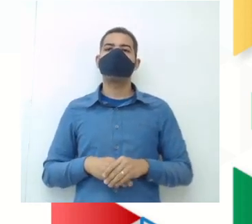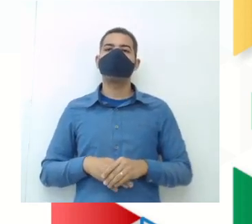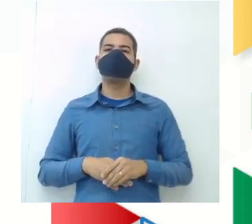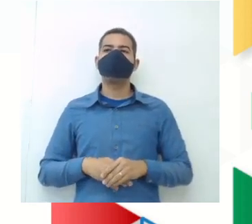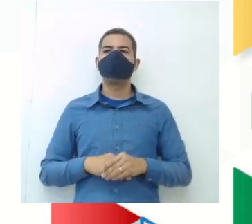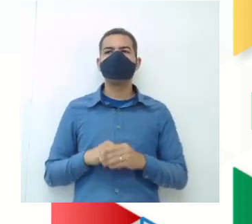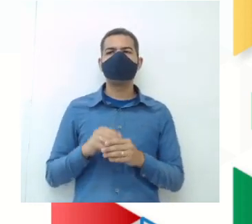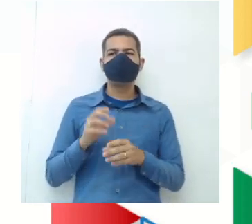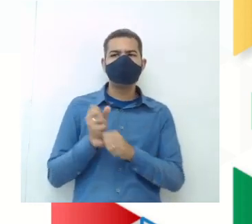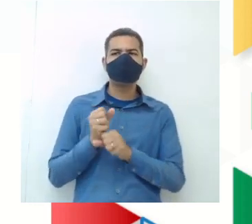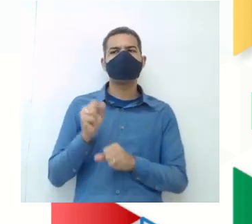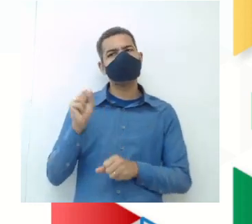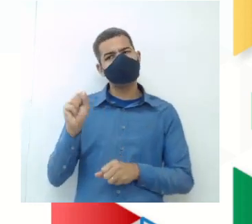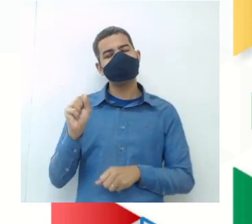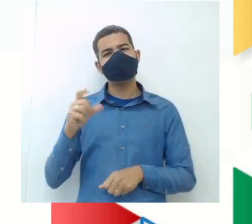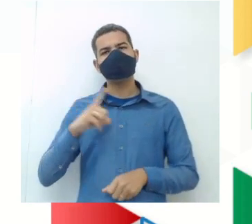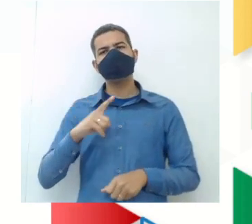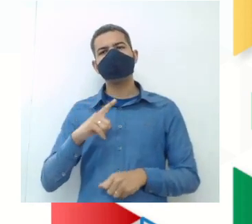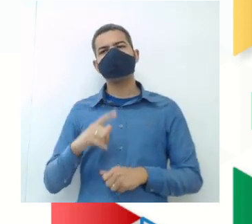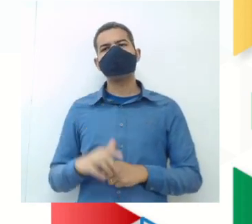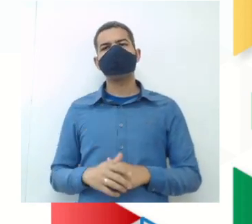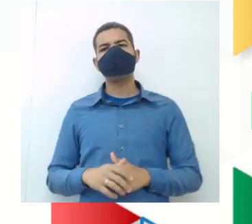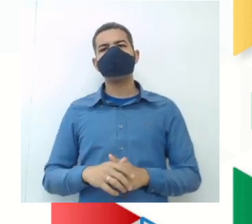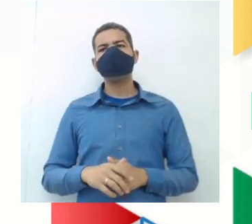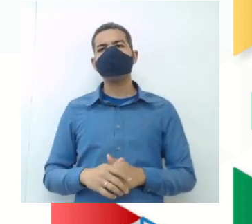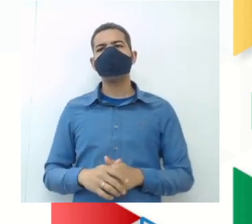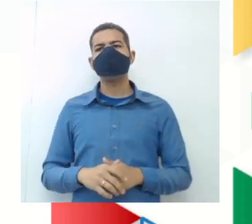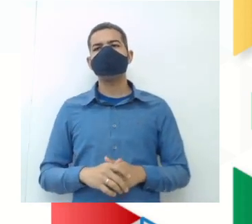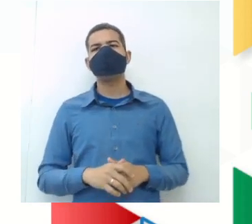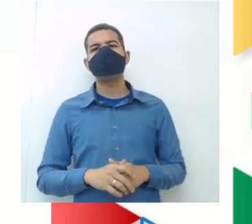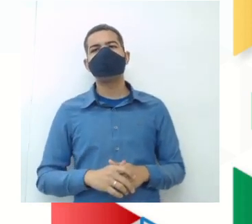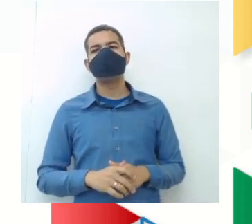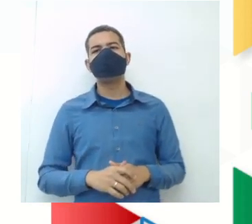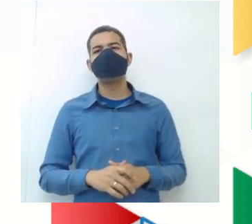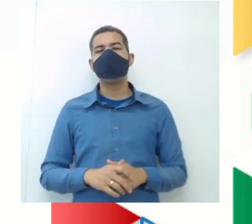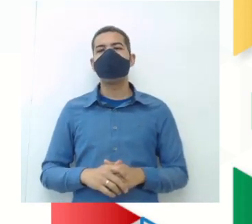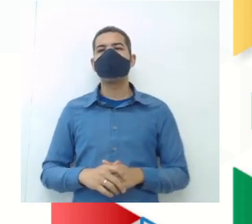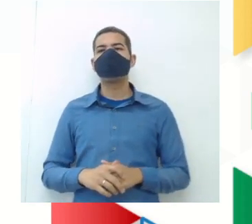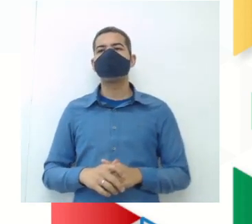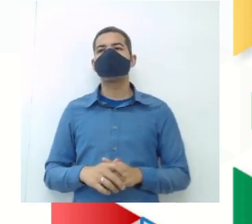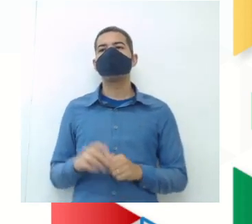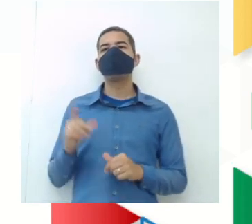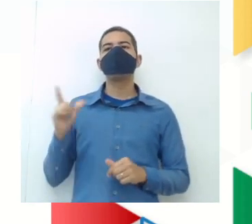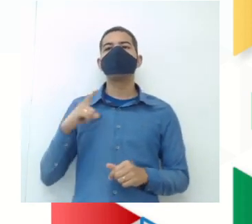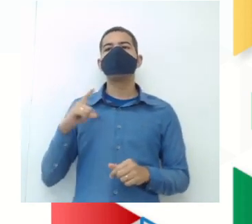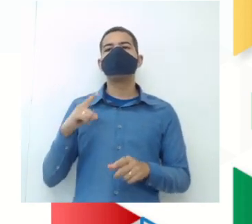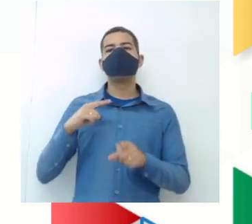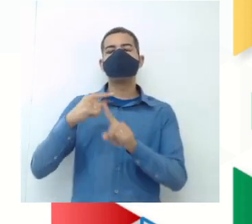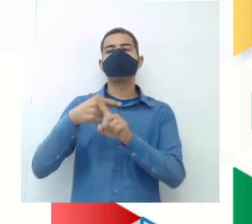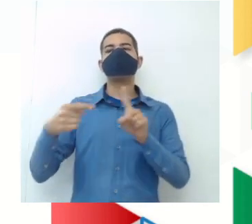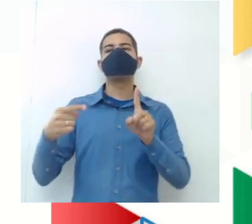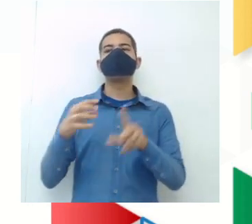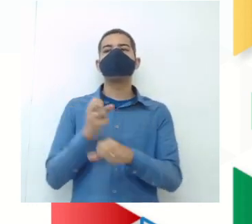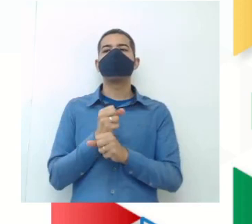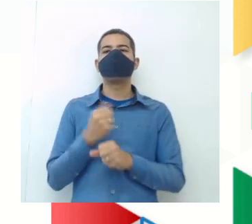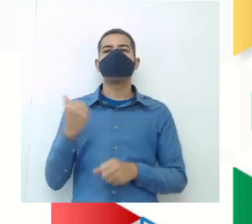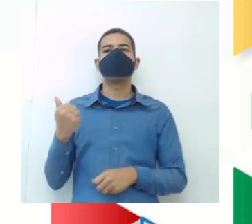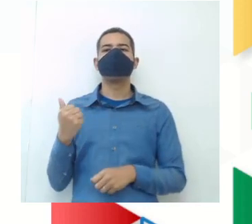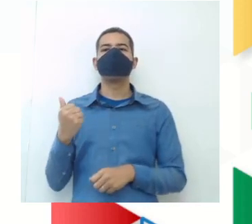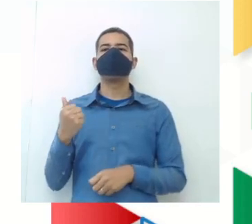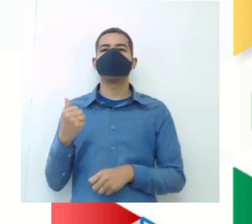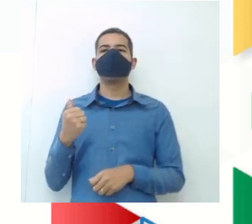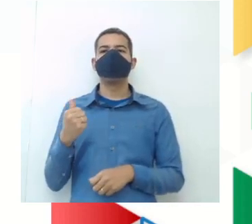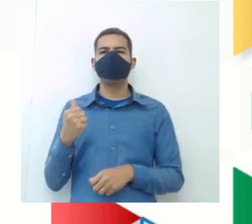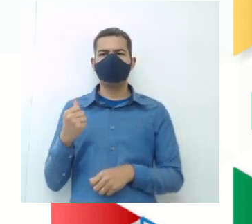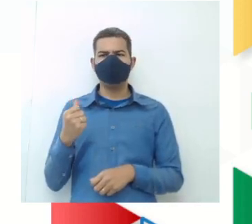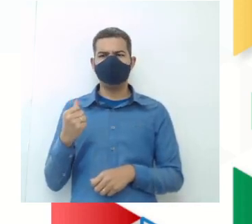Confere comigo. Olha lá, 8 fatias. Total de 8. Quantos pedaços nós temos? Nós temos muitos pedaços aí, ó.